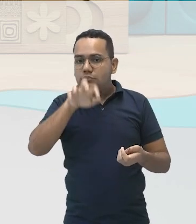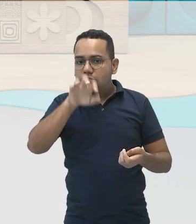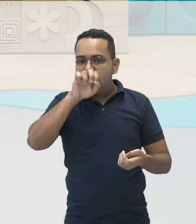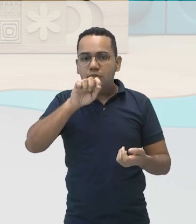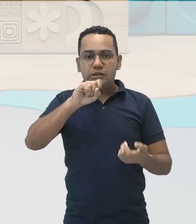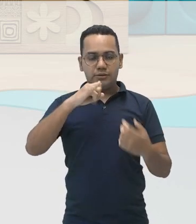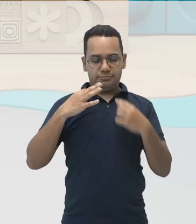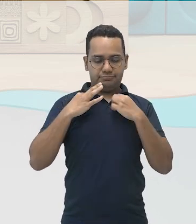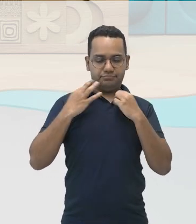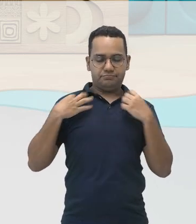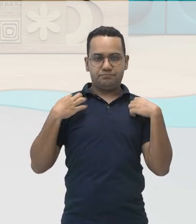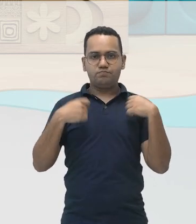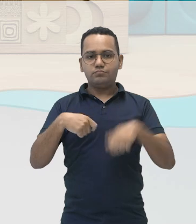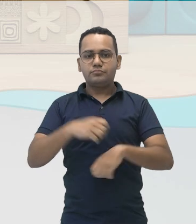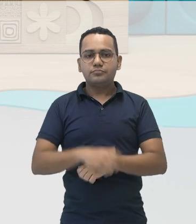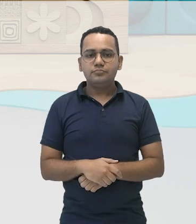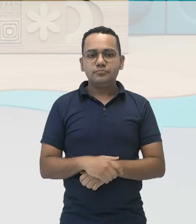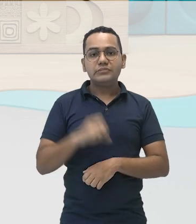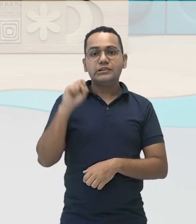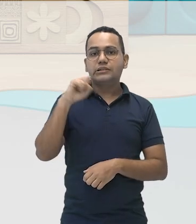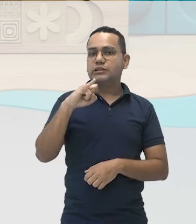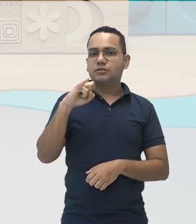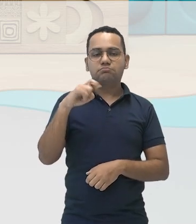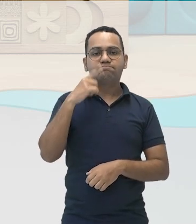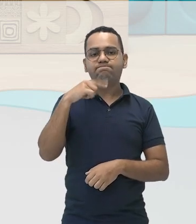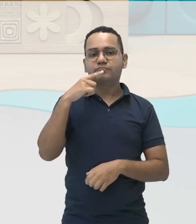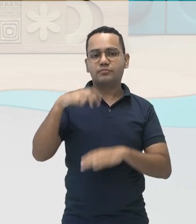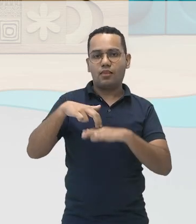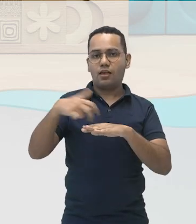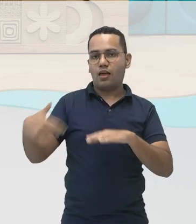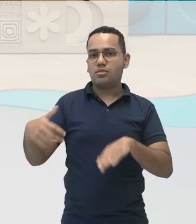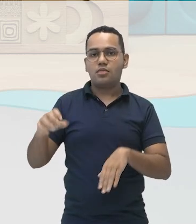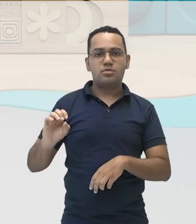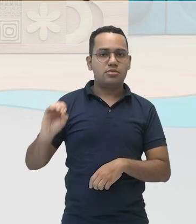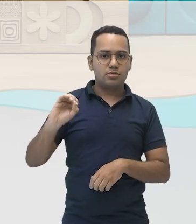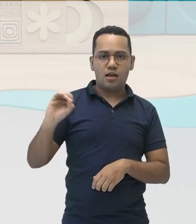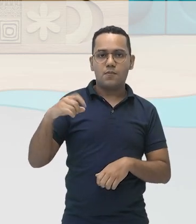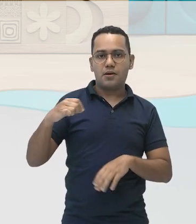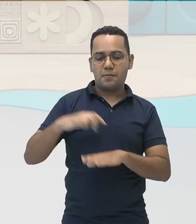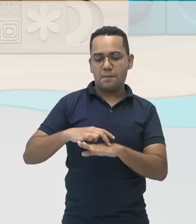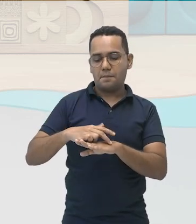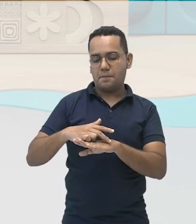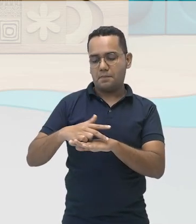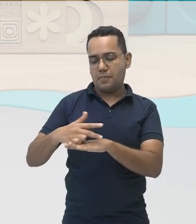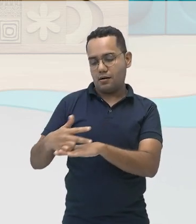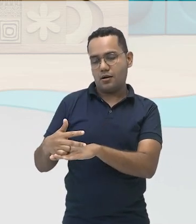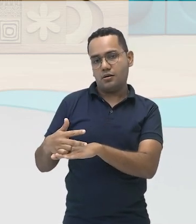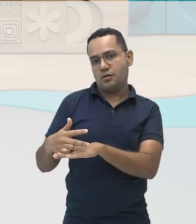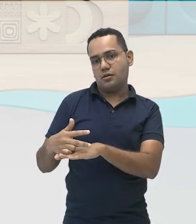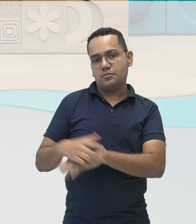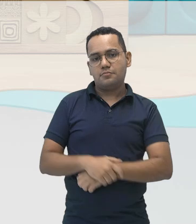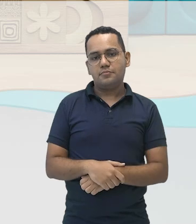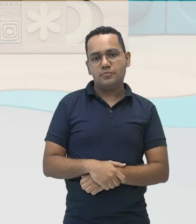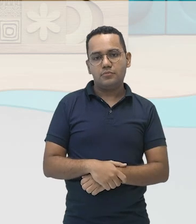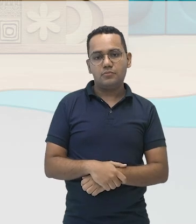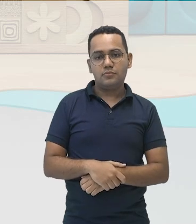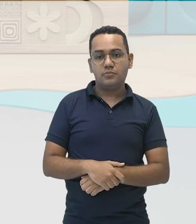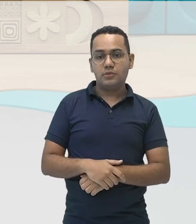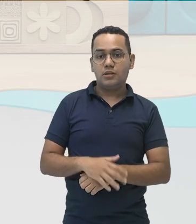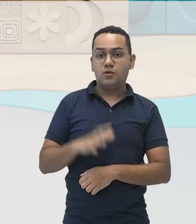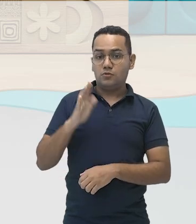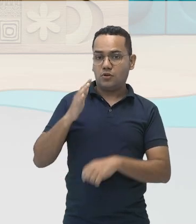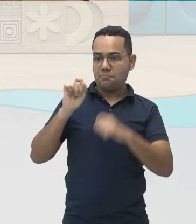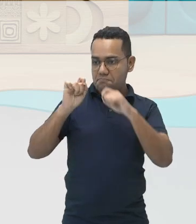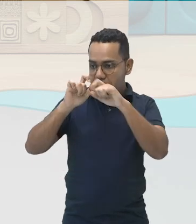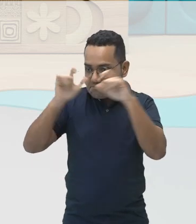não tiver sofrido queda, você vai colocar essa vítima de lado, ok? E após a vítima estar orientada e